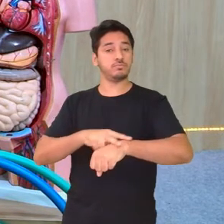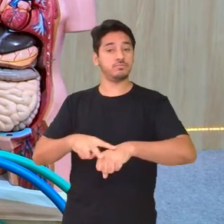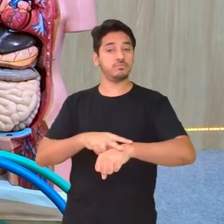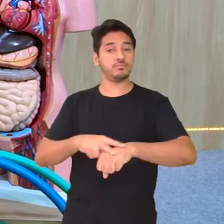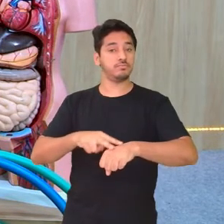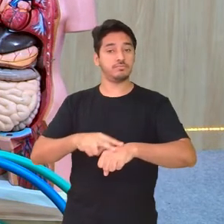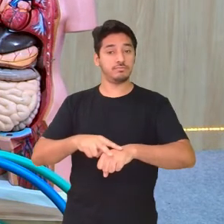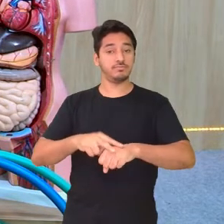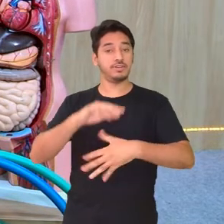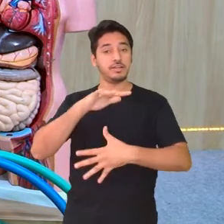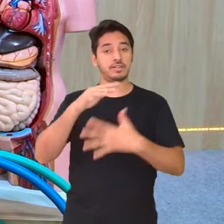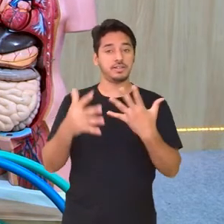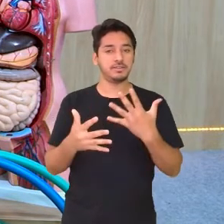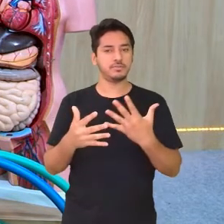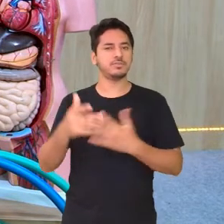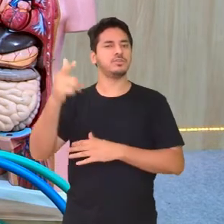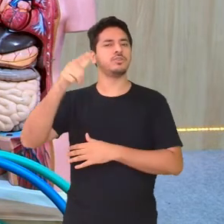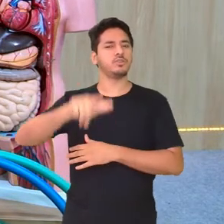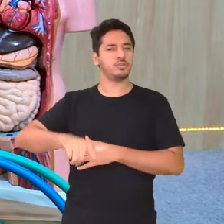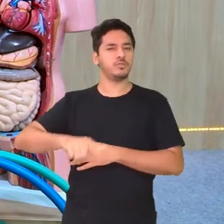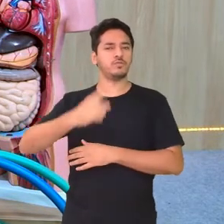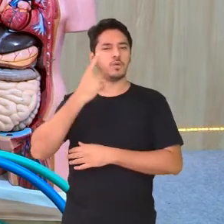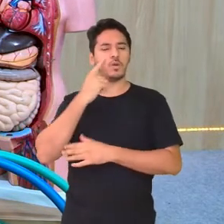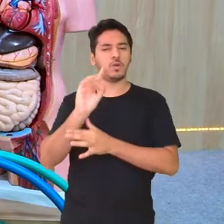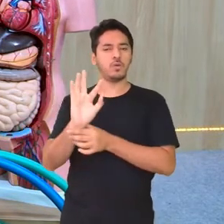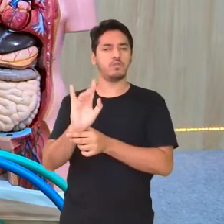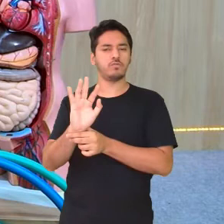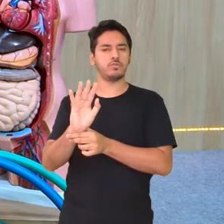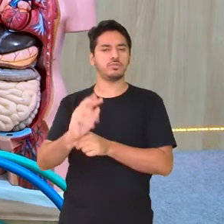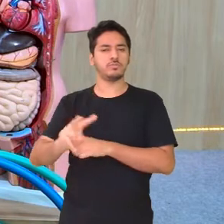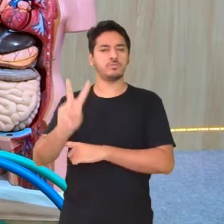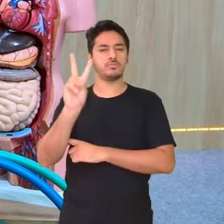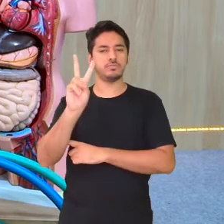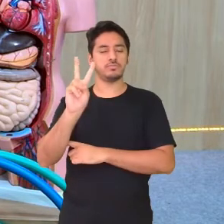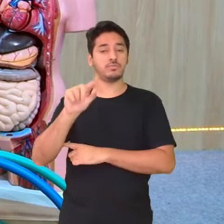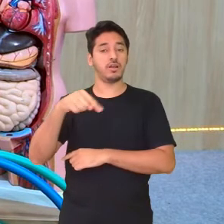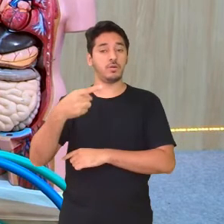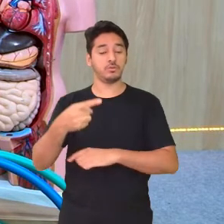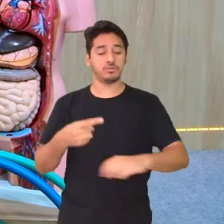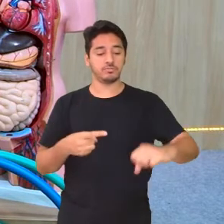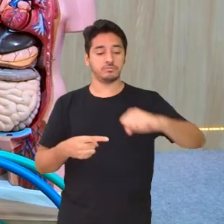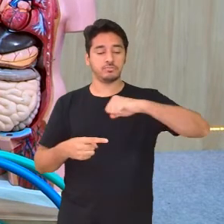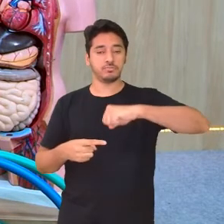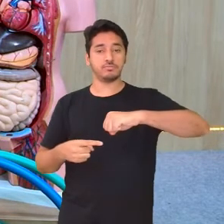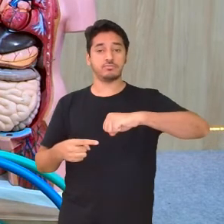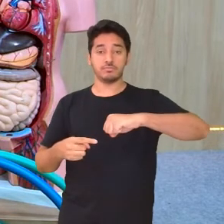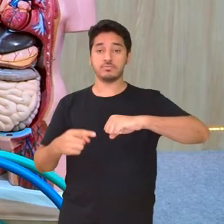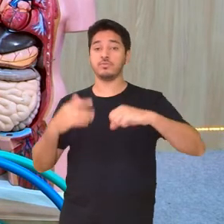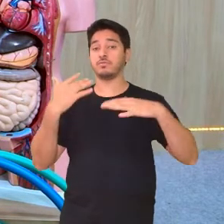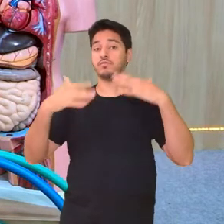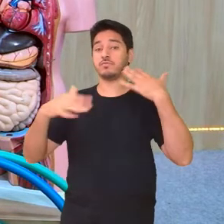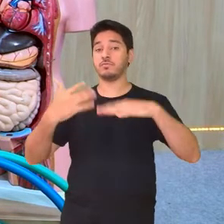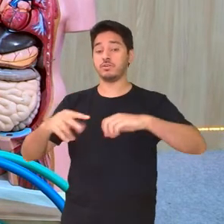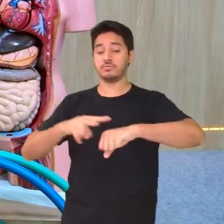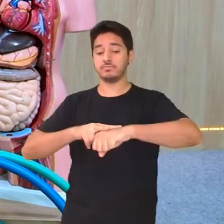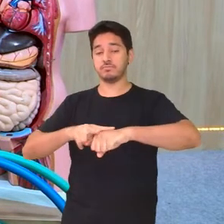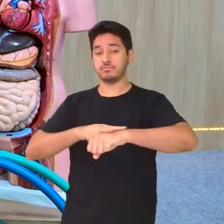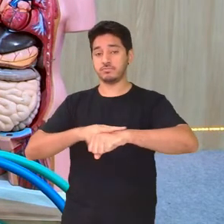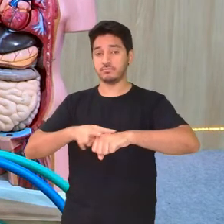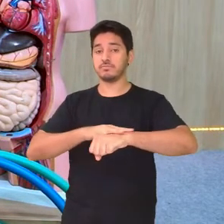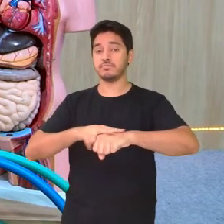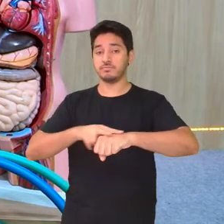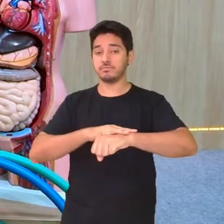libras, ok? Vamos lá? Configuração da mão. A outra nesse movimento, olha, verde.